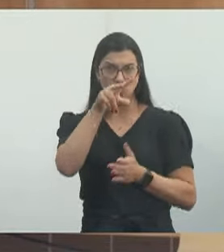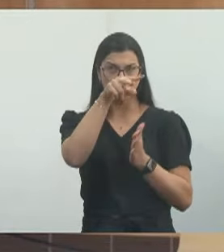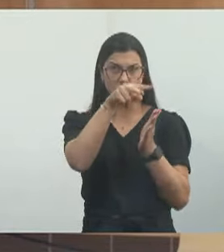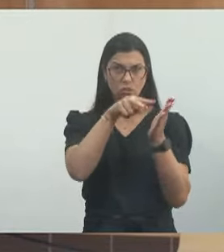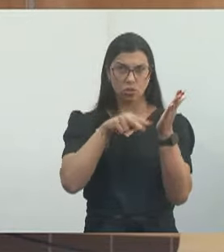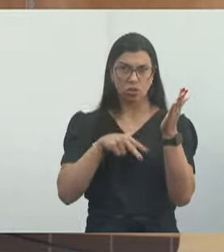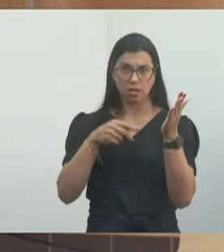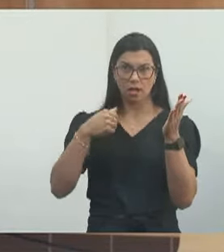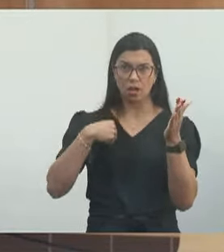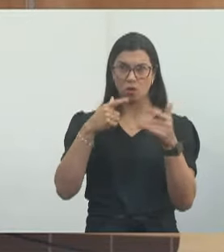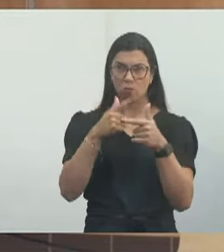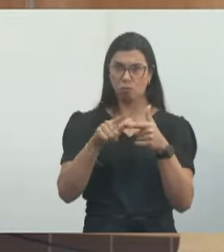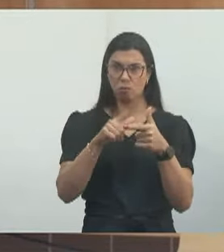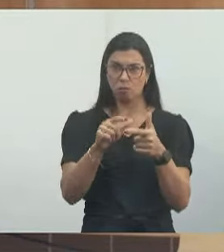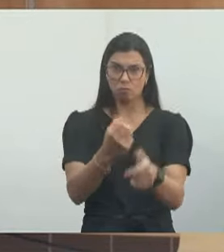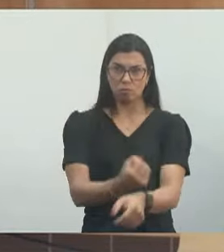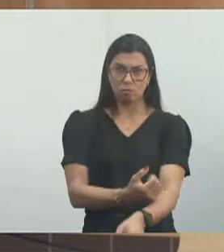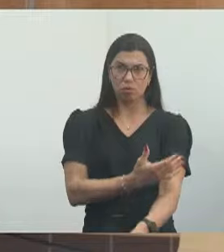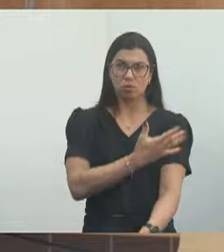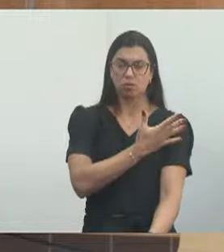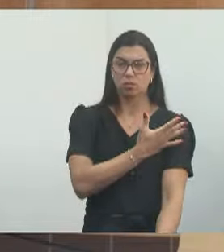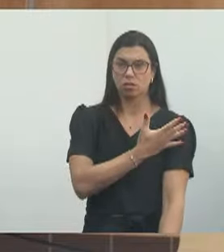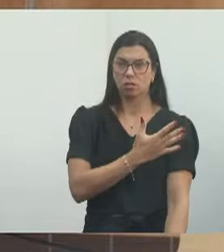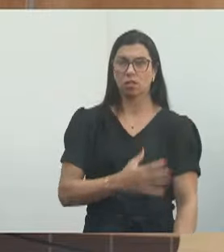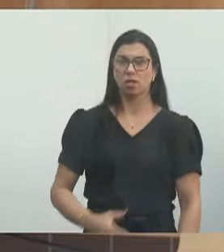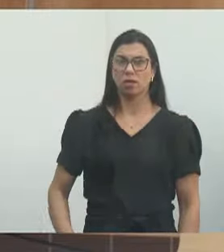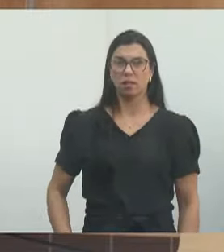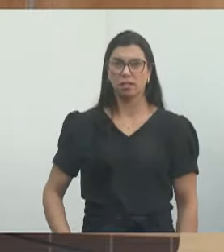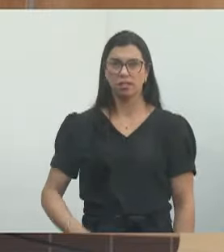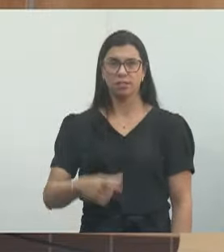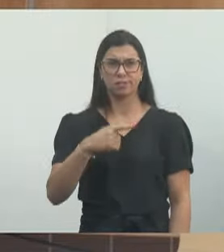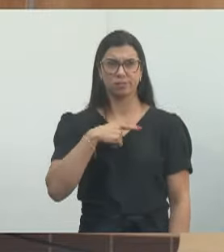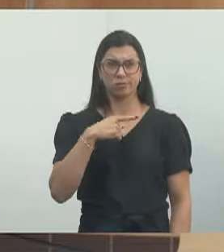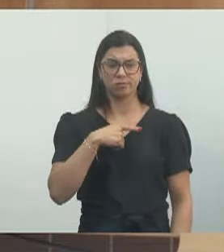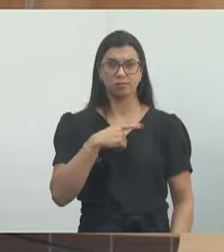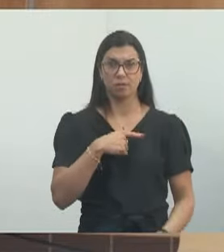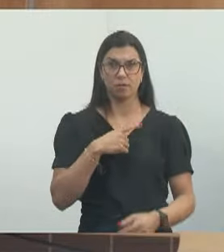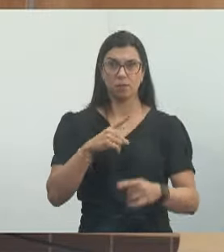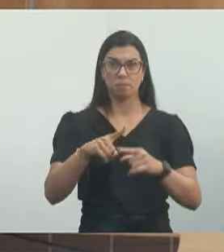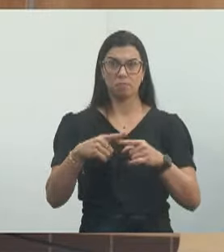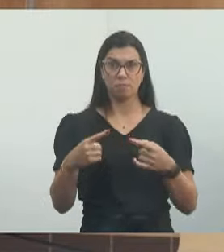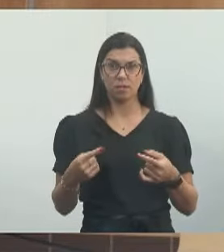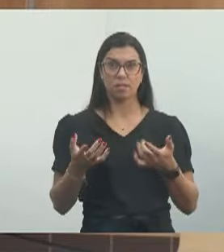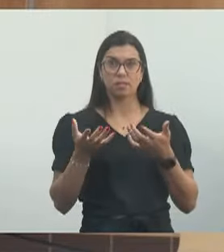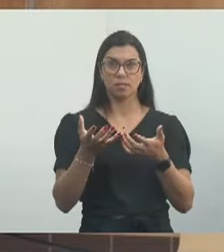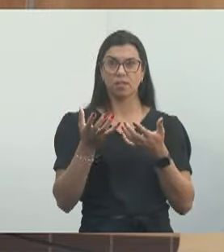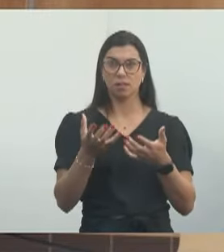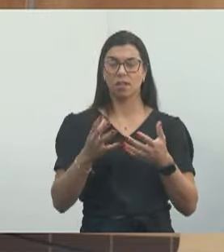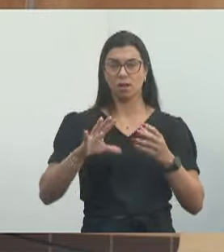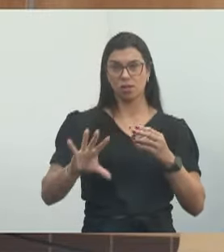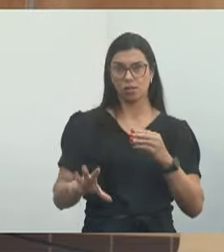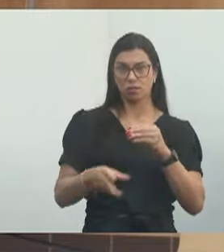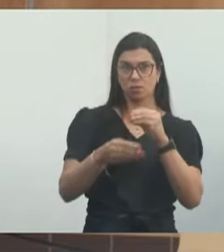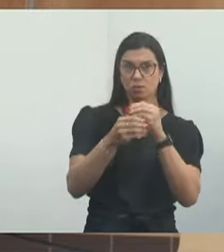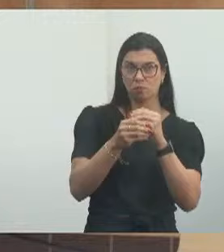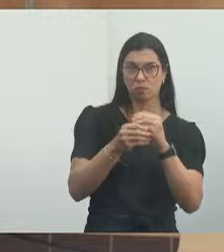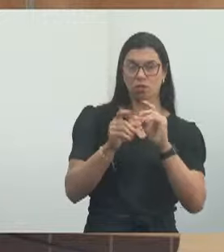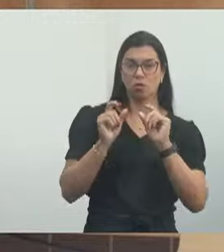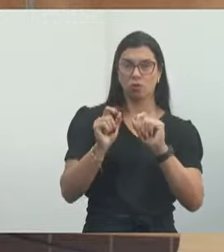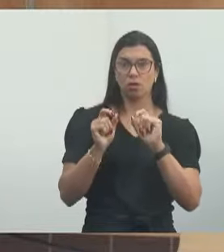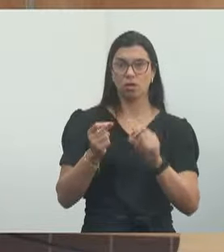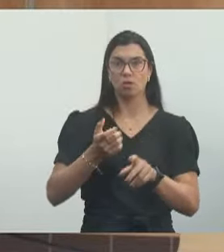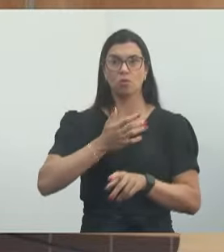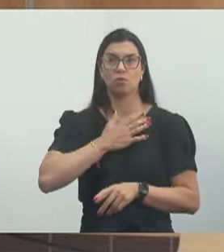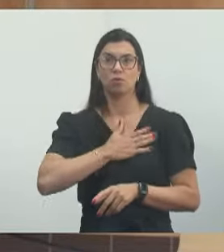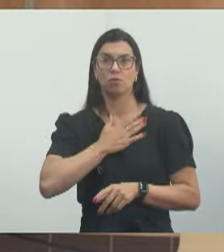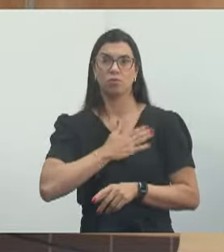probleminhas emocionais aqui, acho que eu não vou conseguir concluir. Então, para não passar o vexame, eu vou ler o que eu gostaria